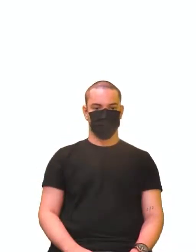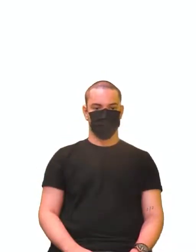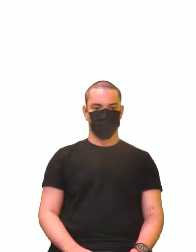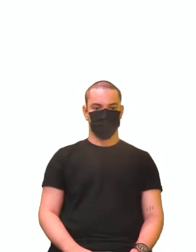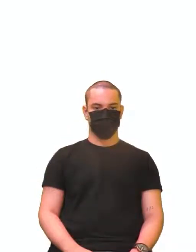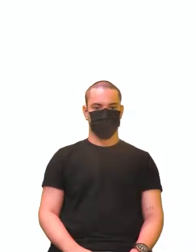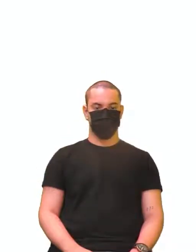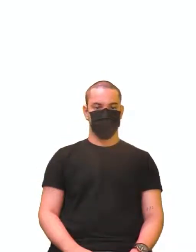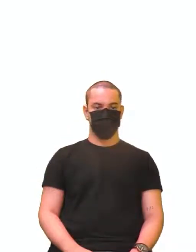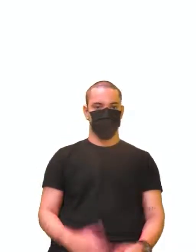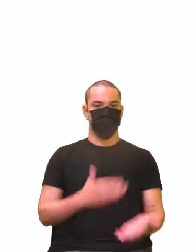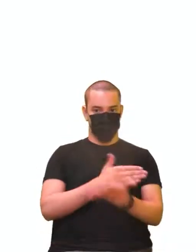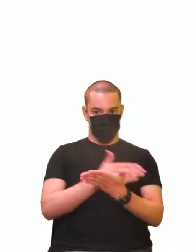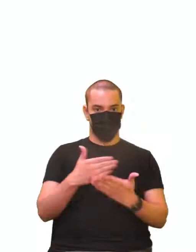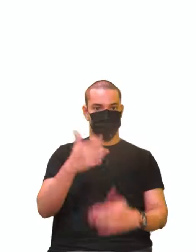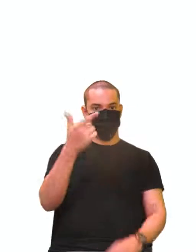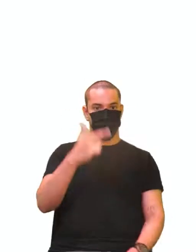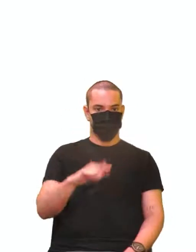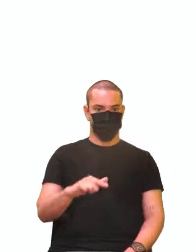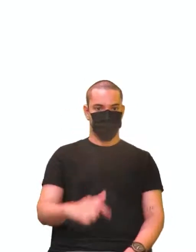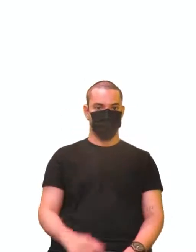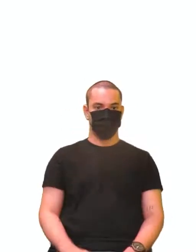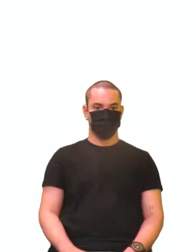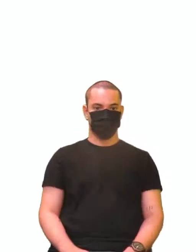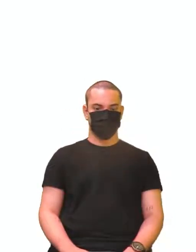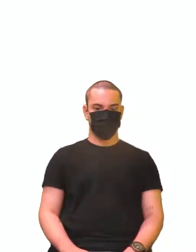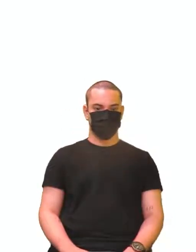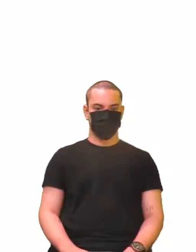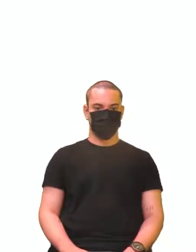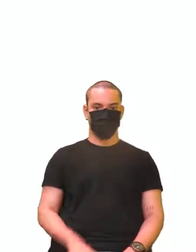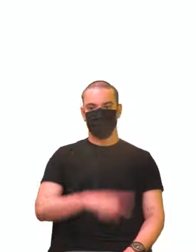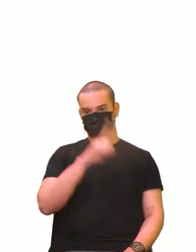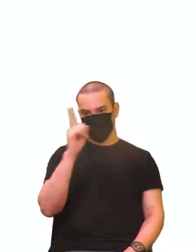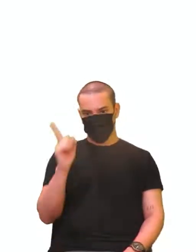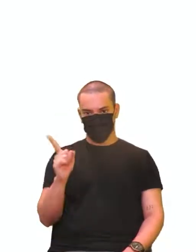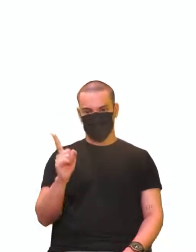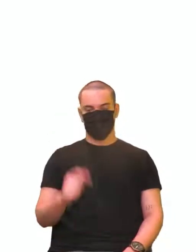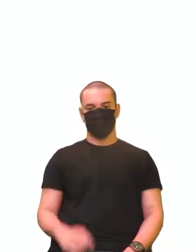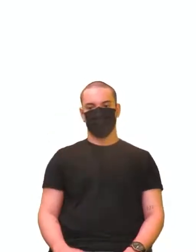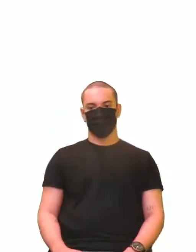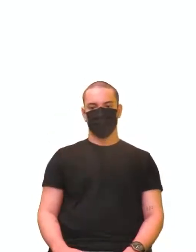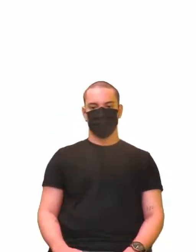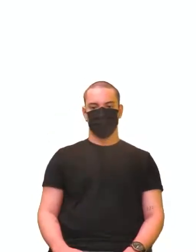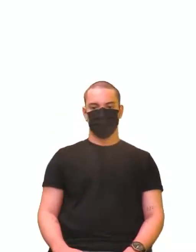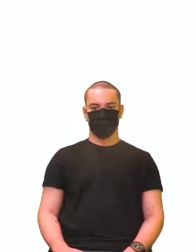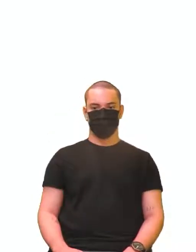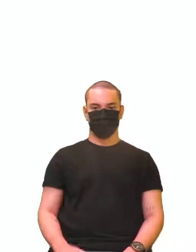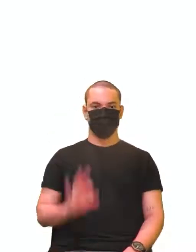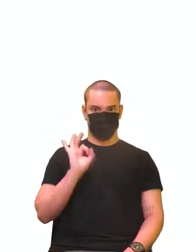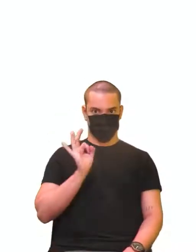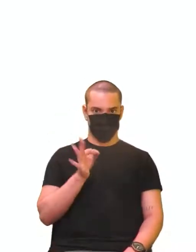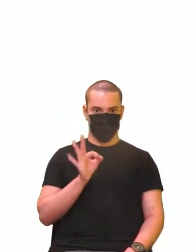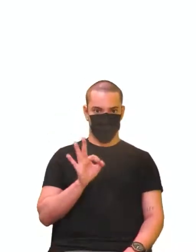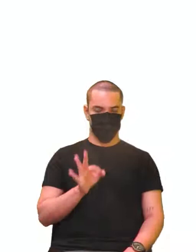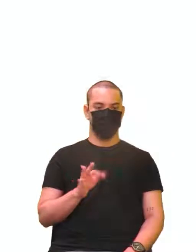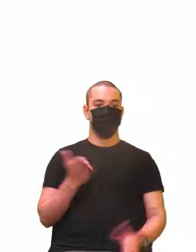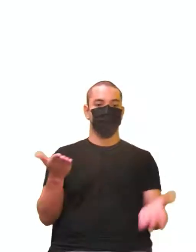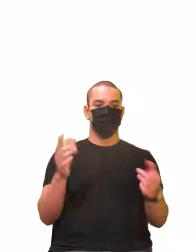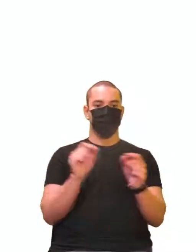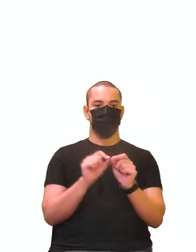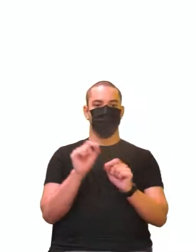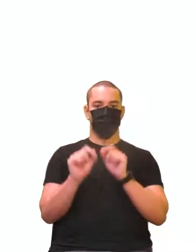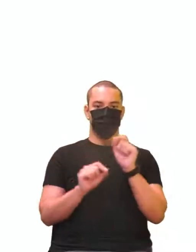de novo. Tá, então aqui eu fiz um XY. Isso. Aqui eu fiz um XX.